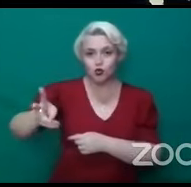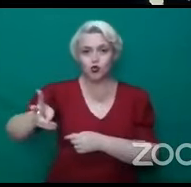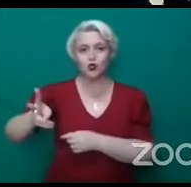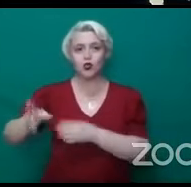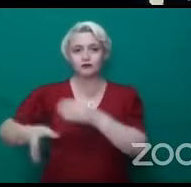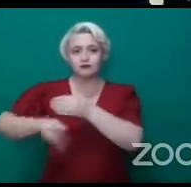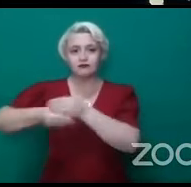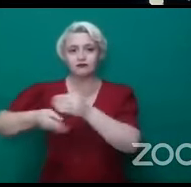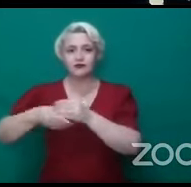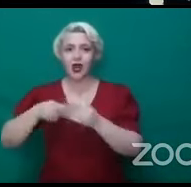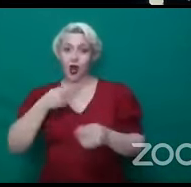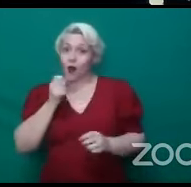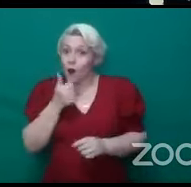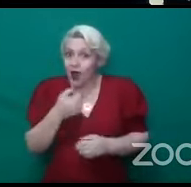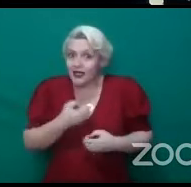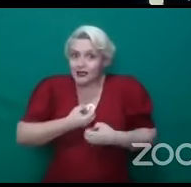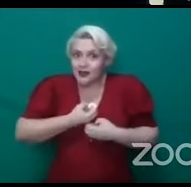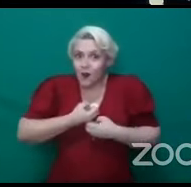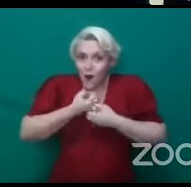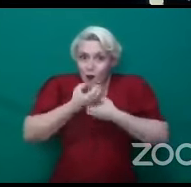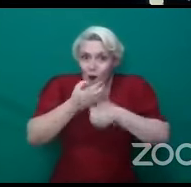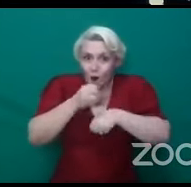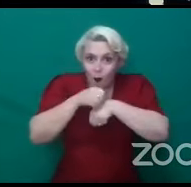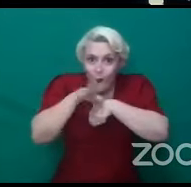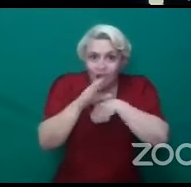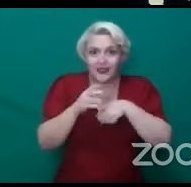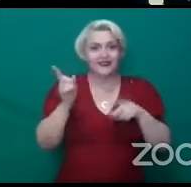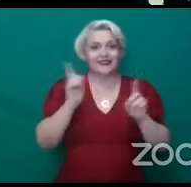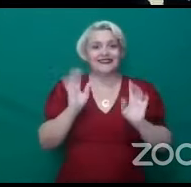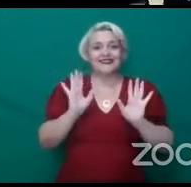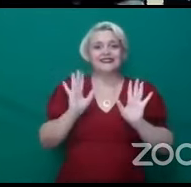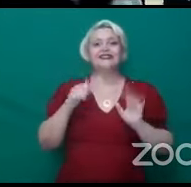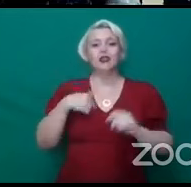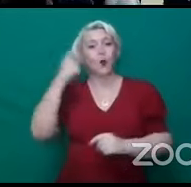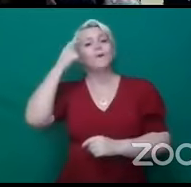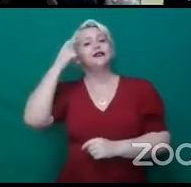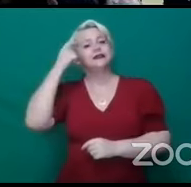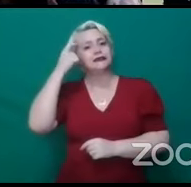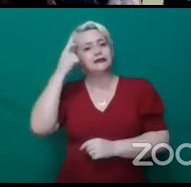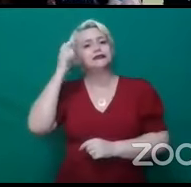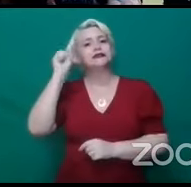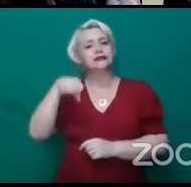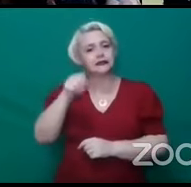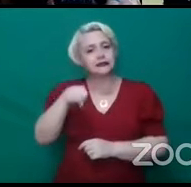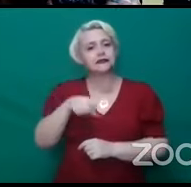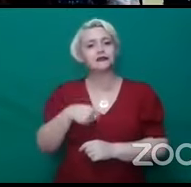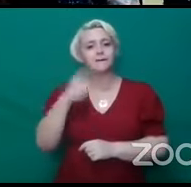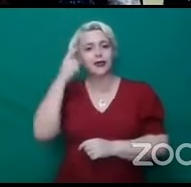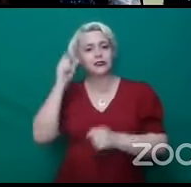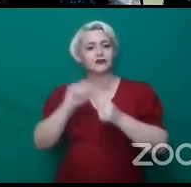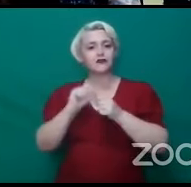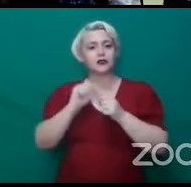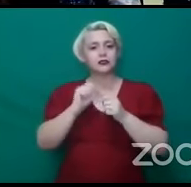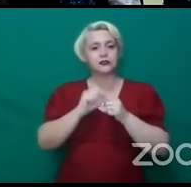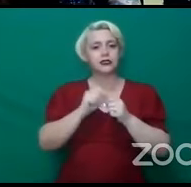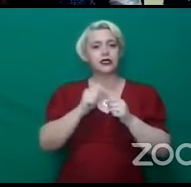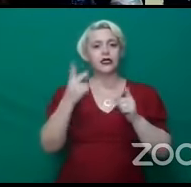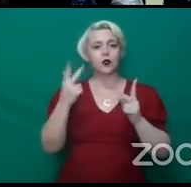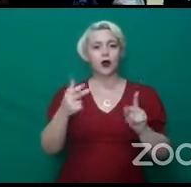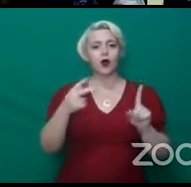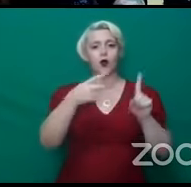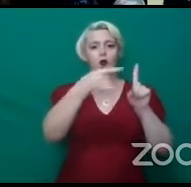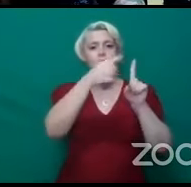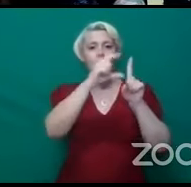Quase que eu falei um spoiler violento aqui. Pois é, não, eu estou pensando, sim, pensando até em fazer, tipo, quadrinho, essas